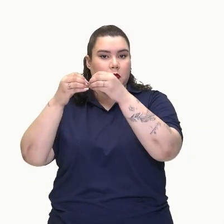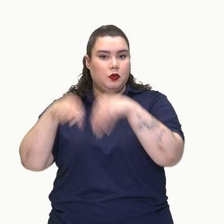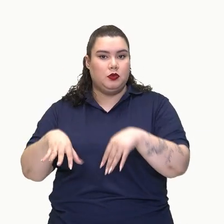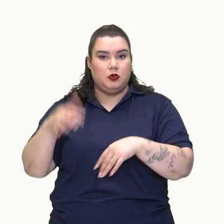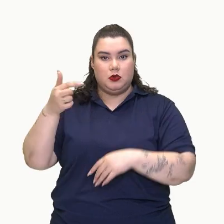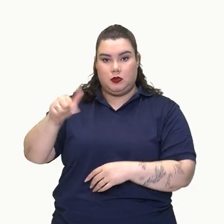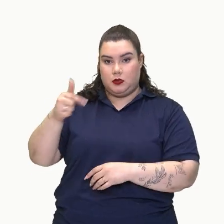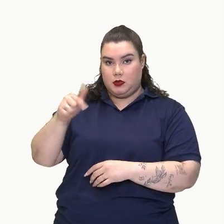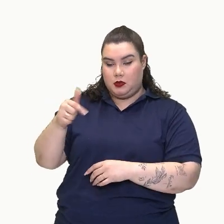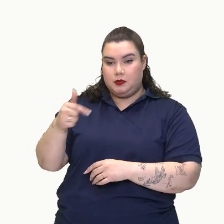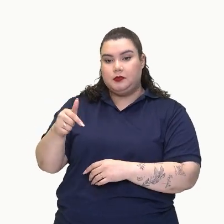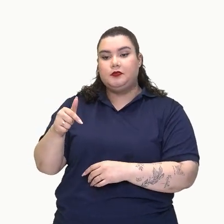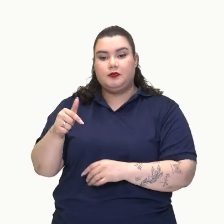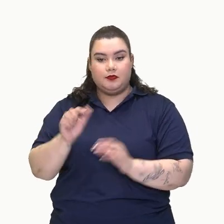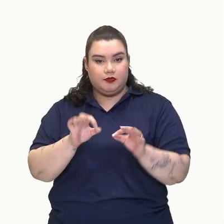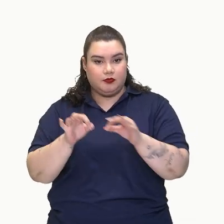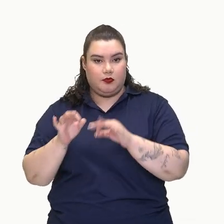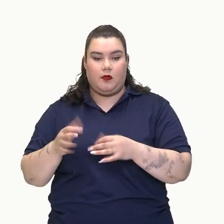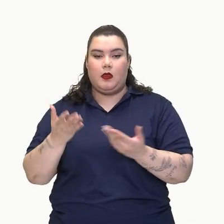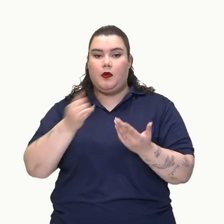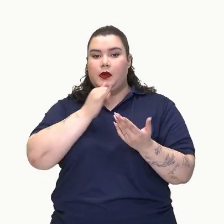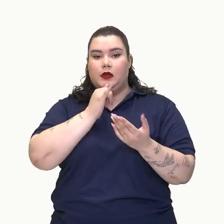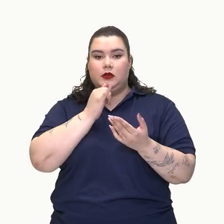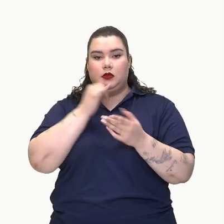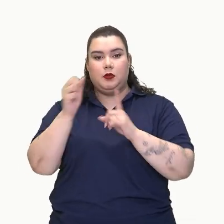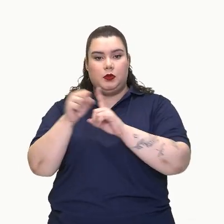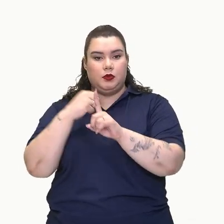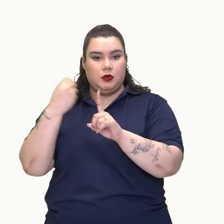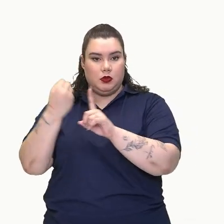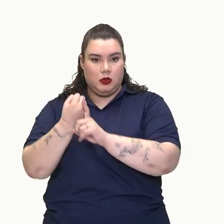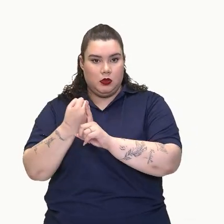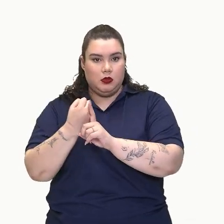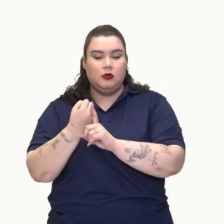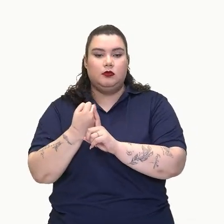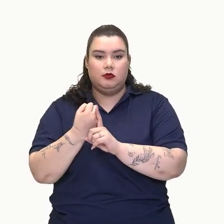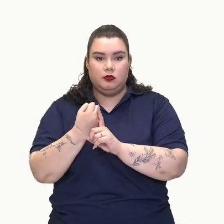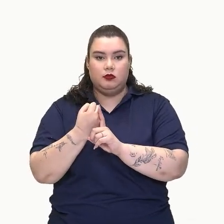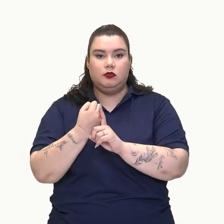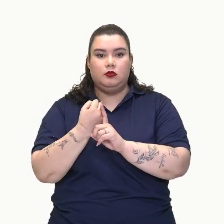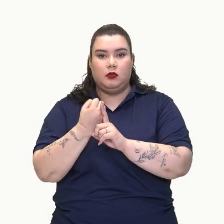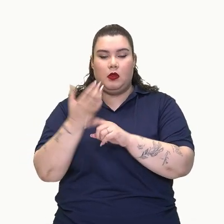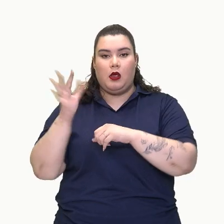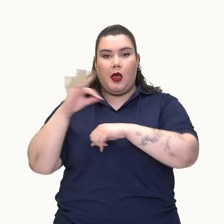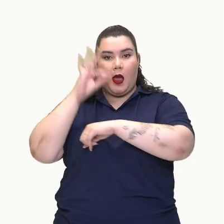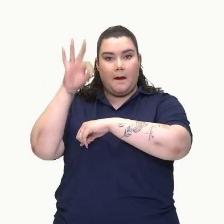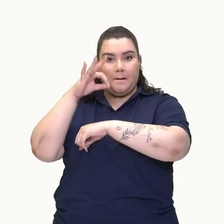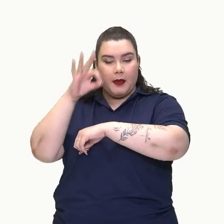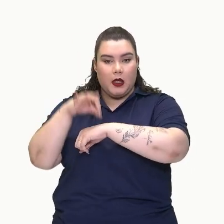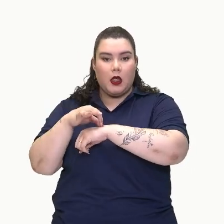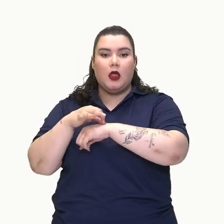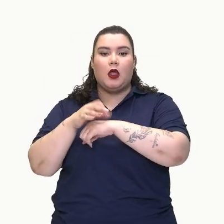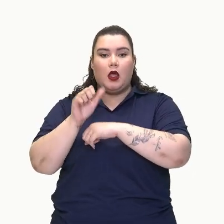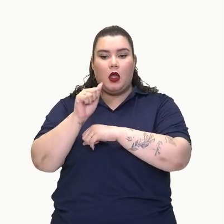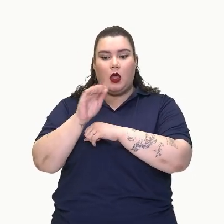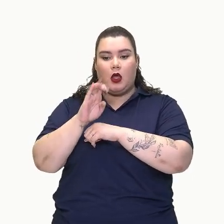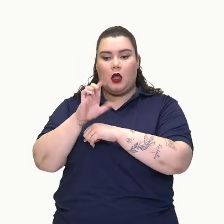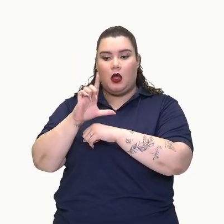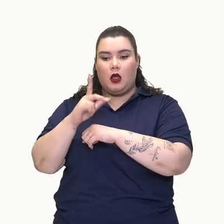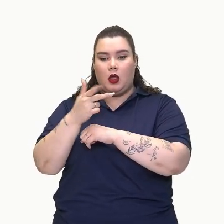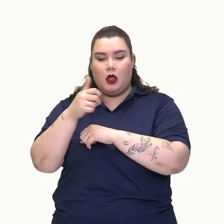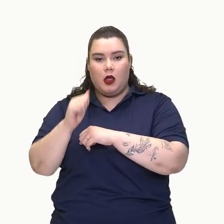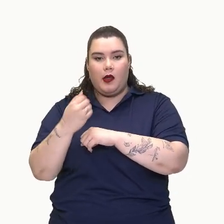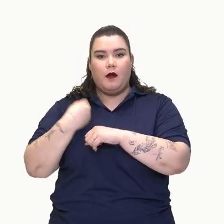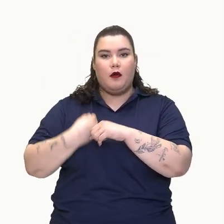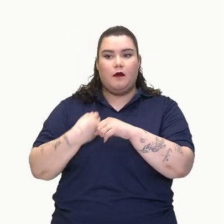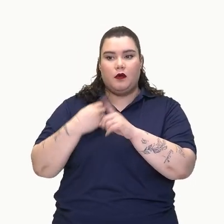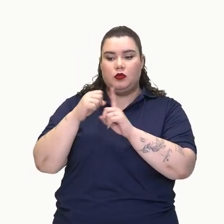ninguém, né? Então a gente tem aqui o exemplo da sociedade, como, por exemplo, as abelhas, né, onde elas vivem em sociedade, cada